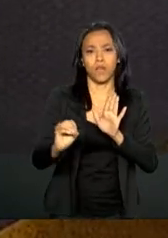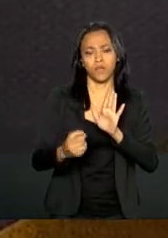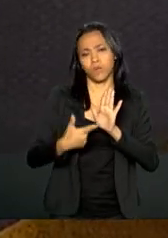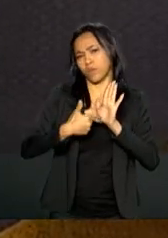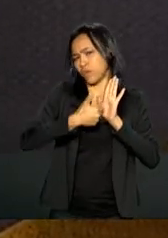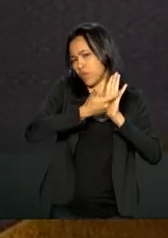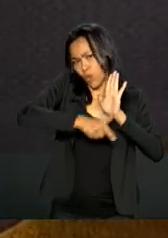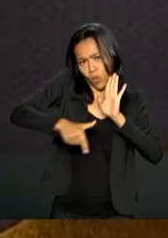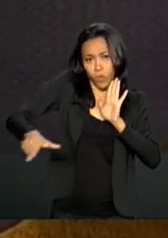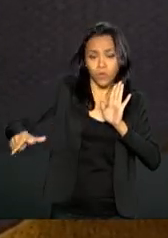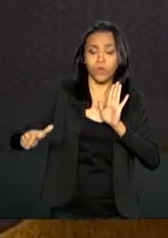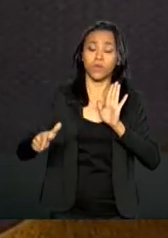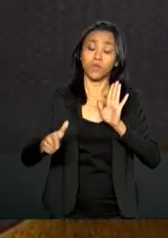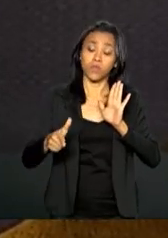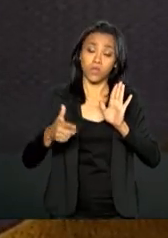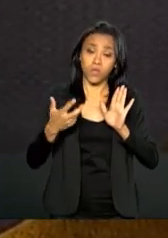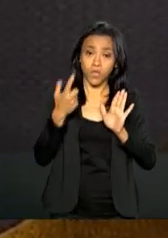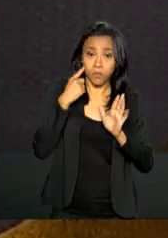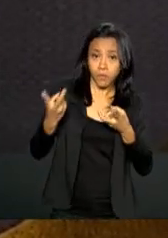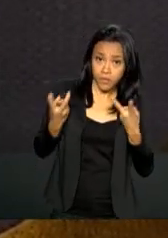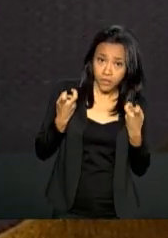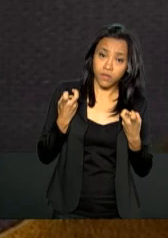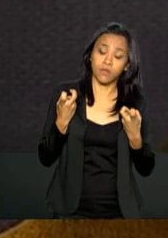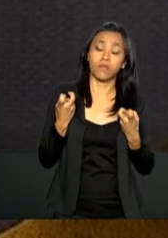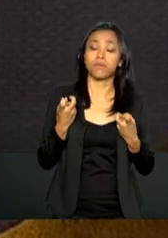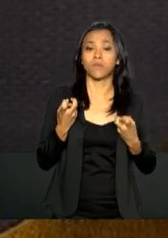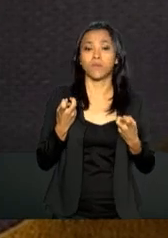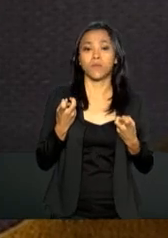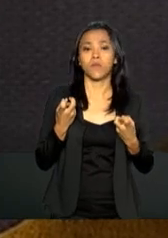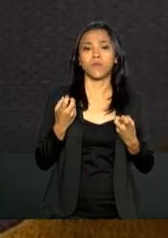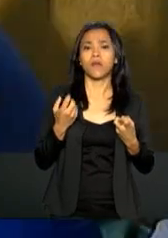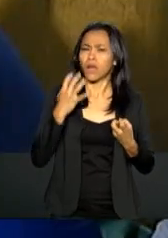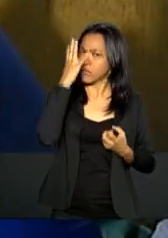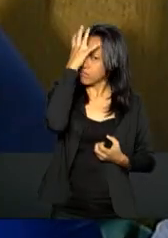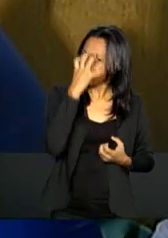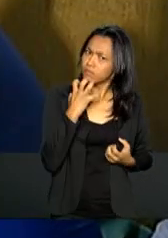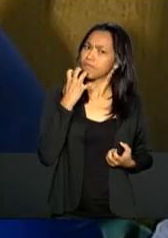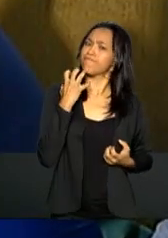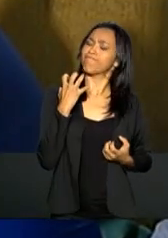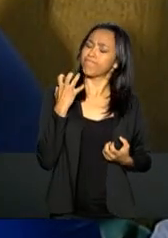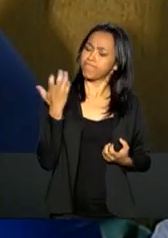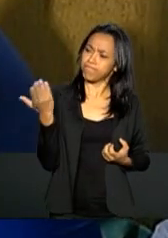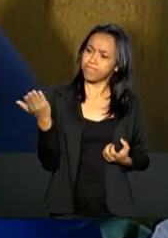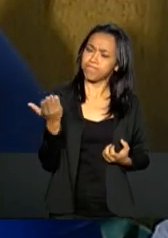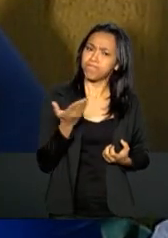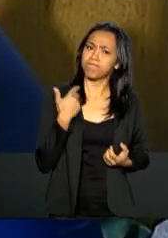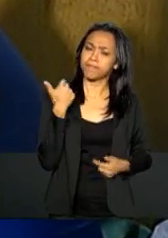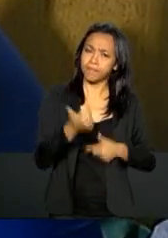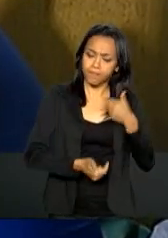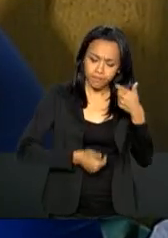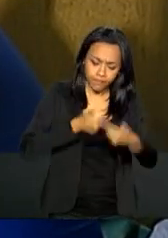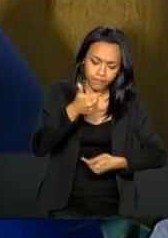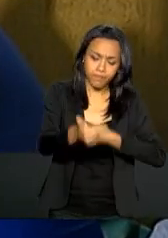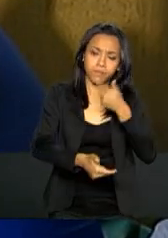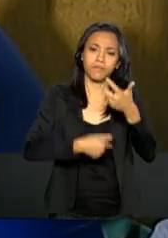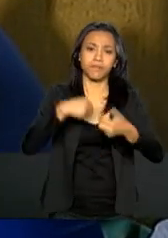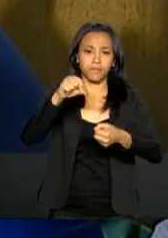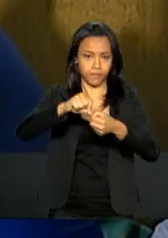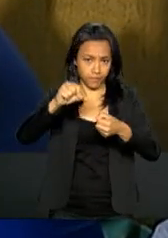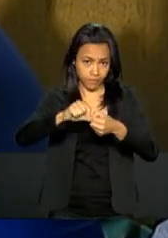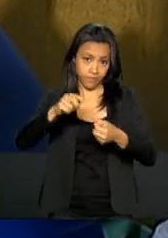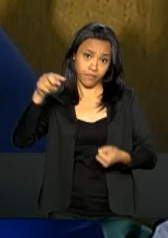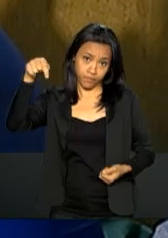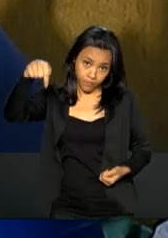presidente foi aaa a seriedade com que se faz o trabalho aqui na